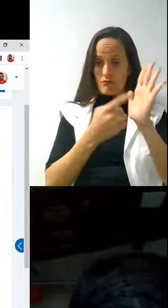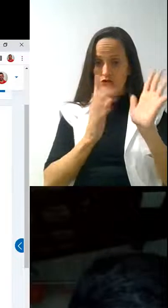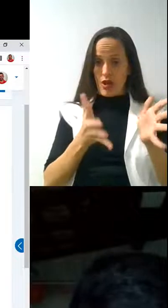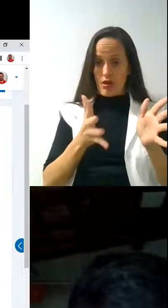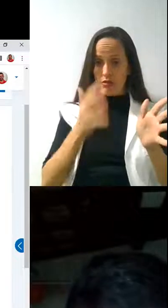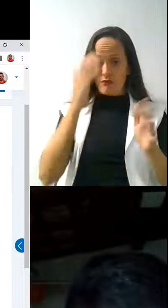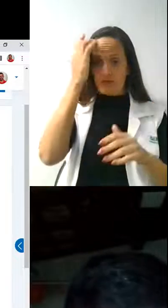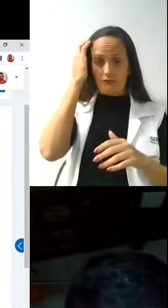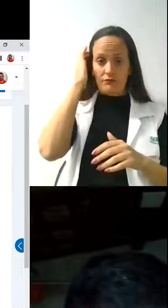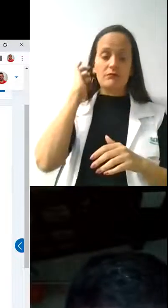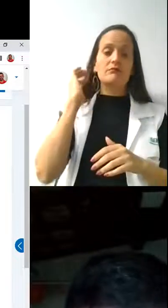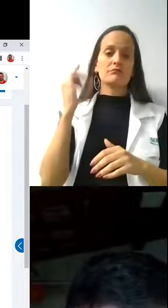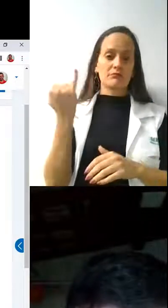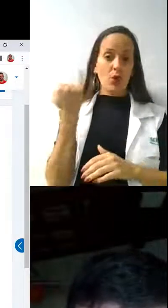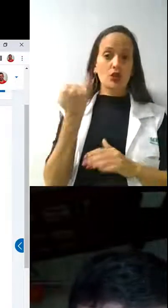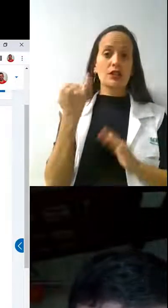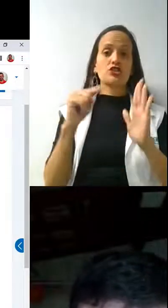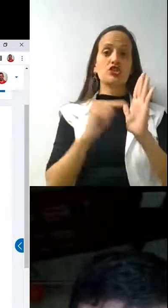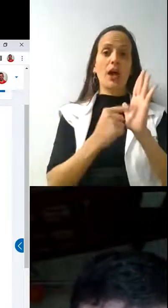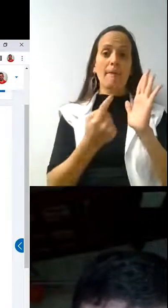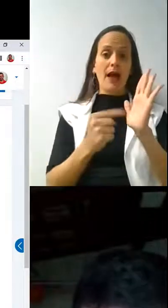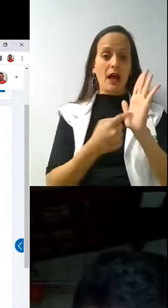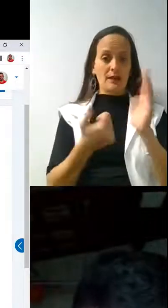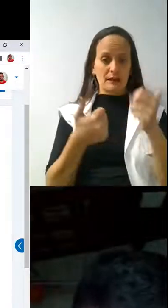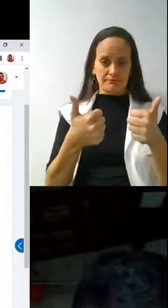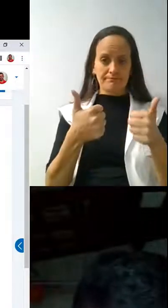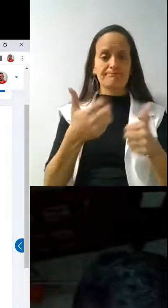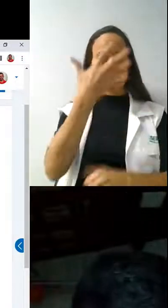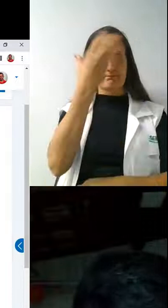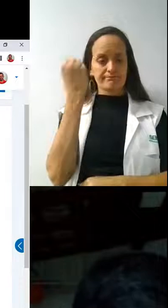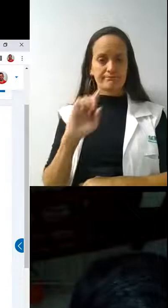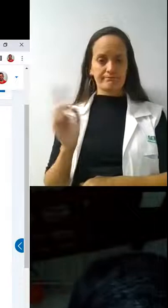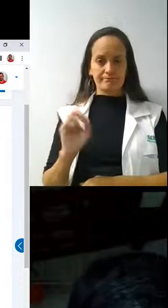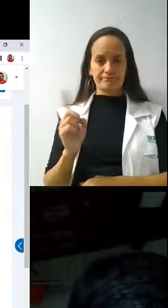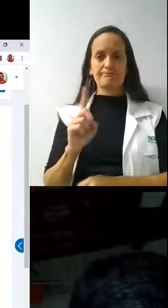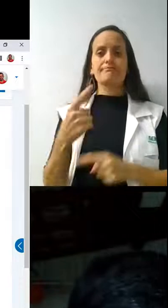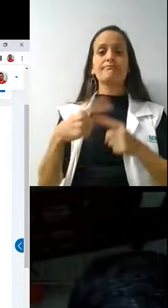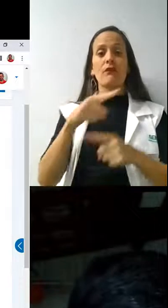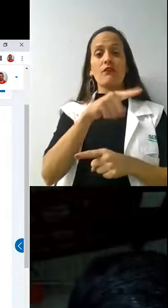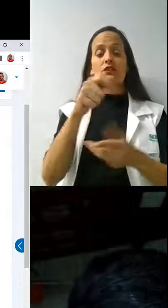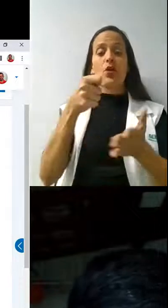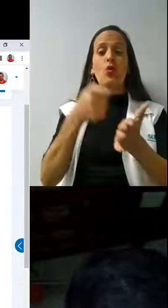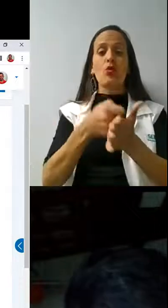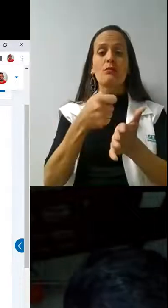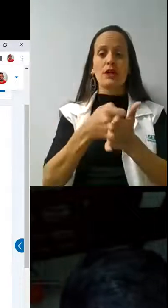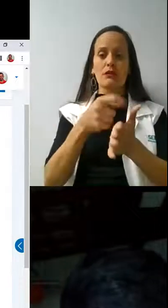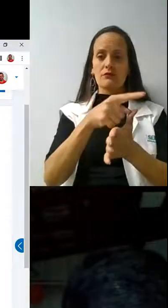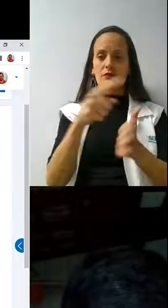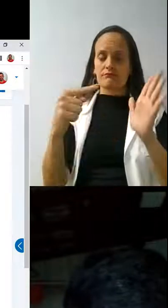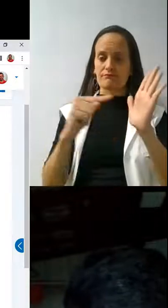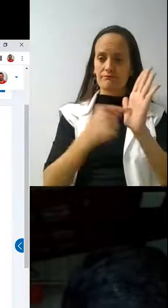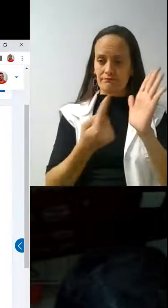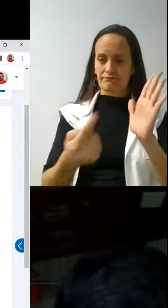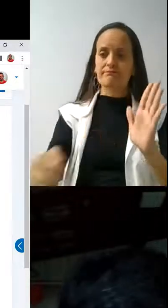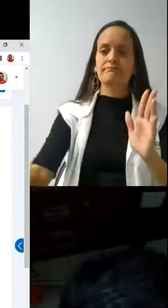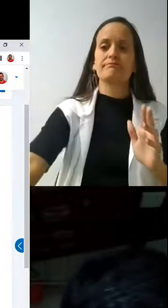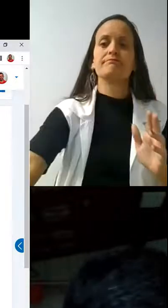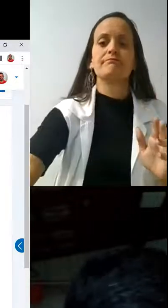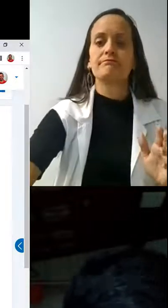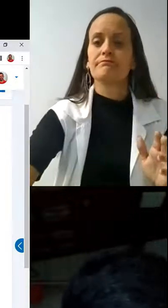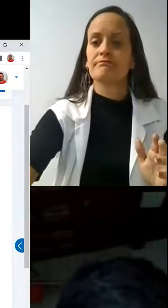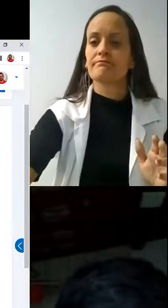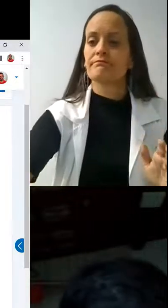tá participando, né, aqui das webs, porque para vocês ela é obrigatória, tendo em vista que o curso de vocês ele é 100% EAD,